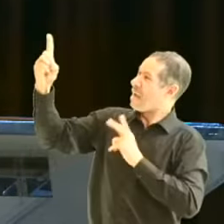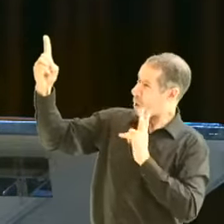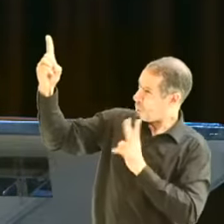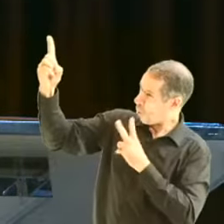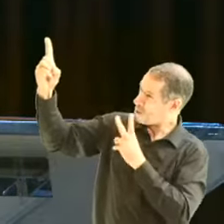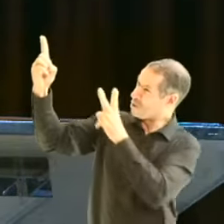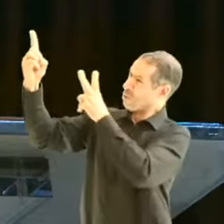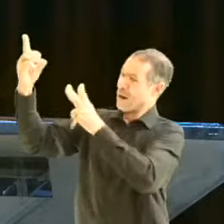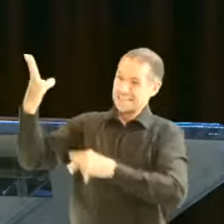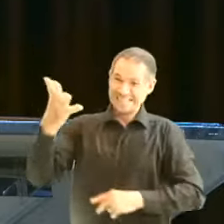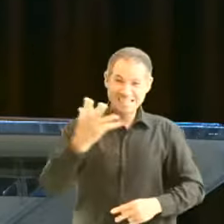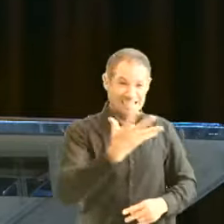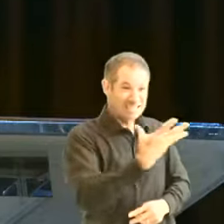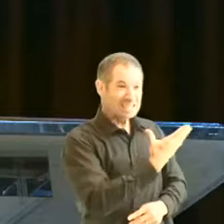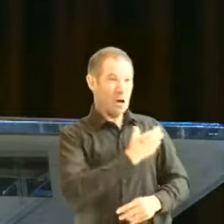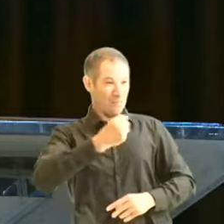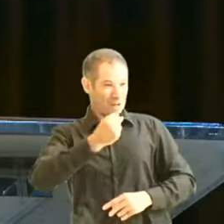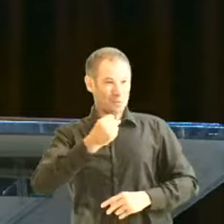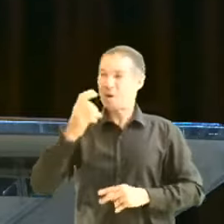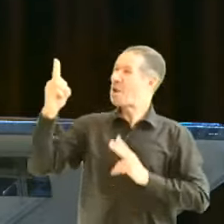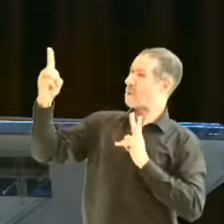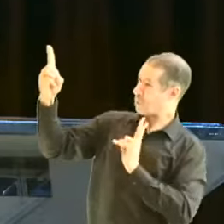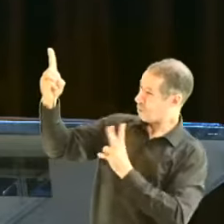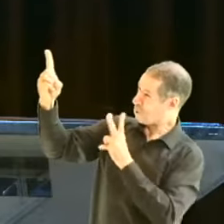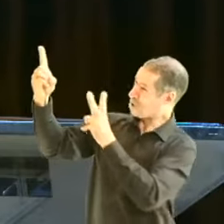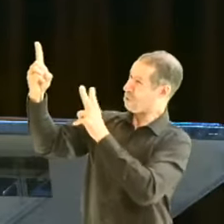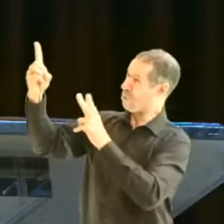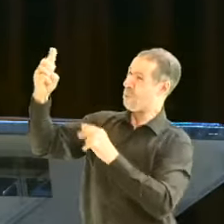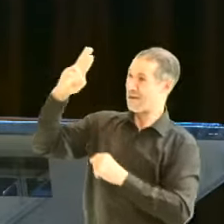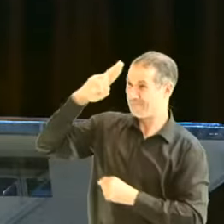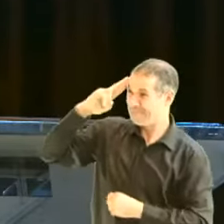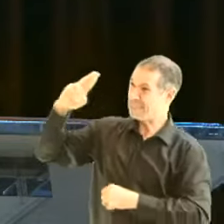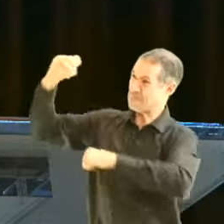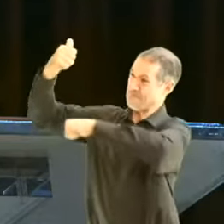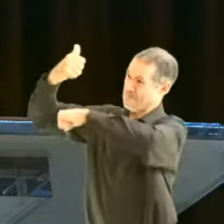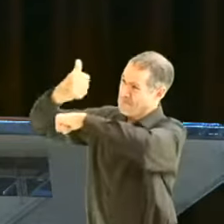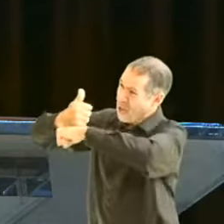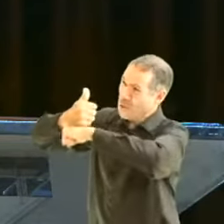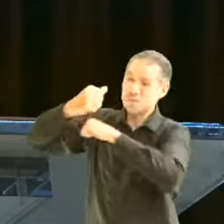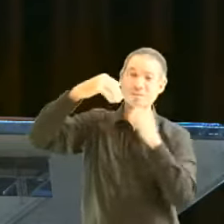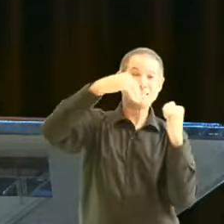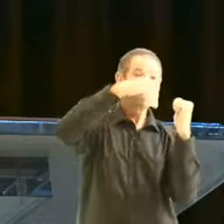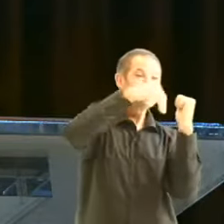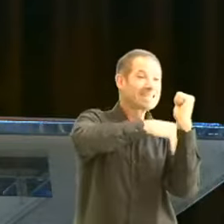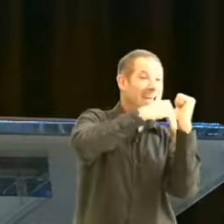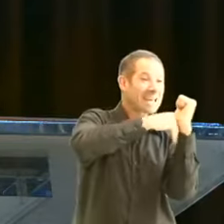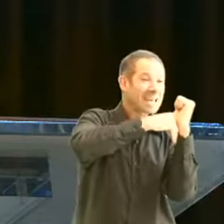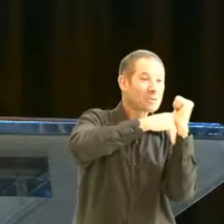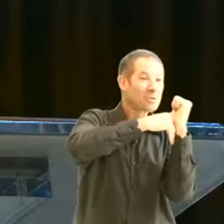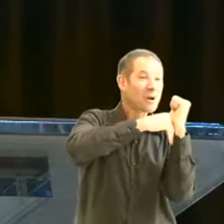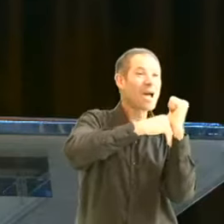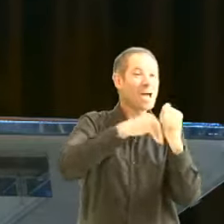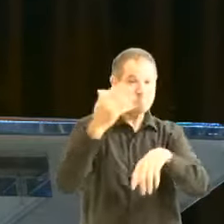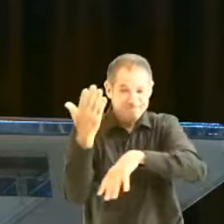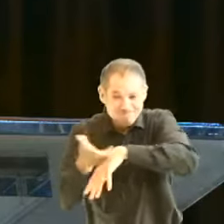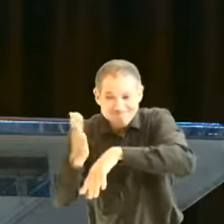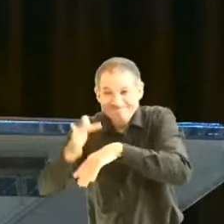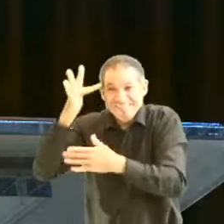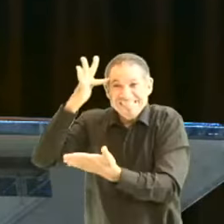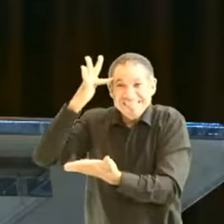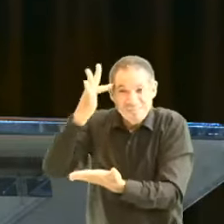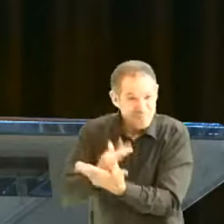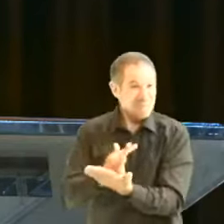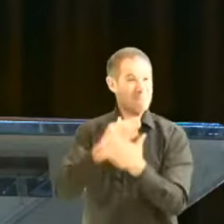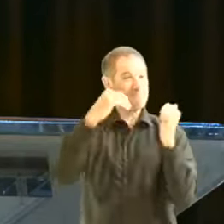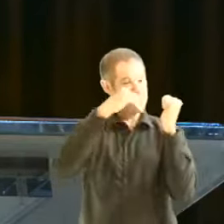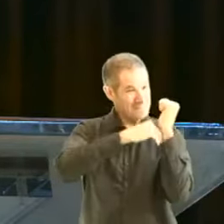sendo Salvador, que Ele continua sendo Senhor, e que o segredo é andar pela fé, e o